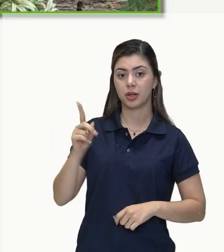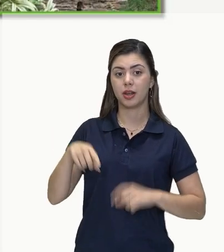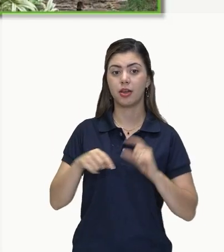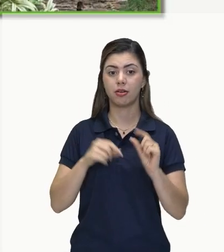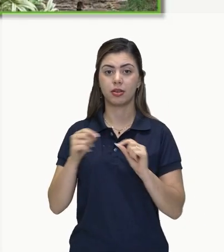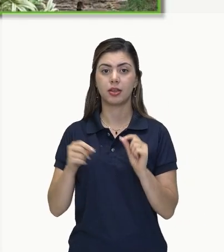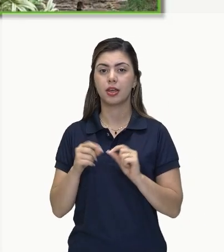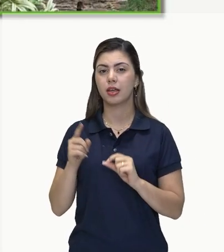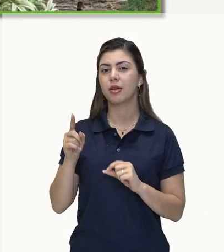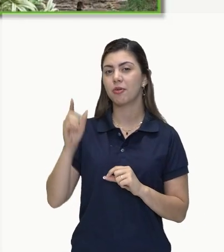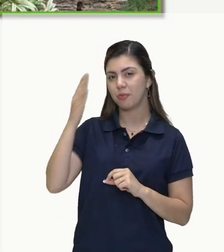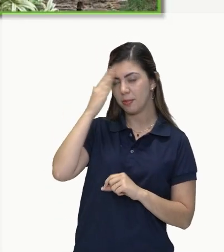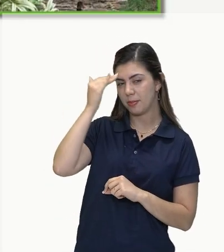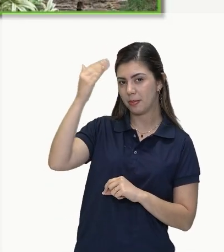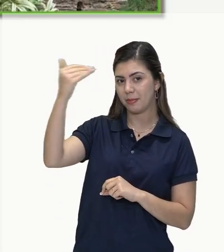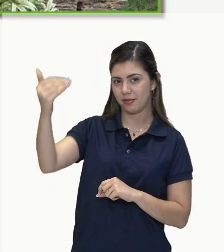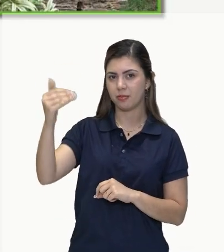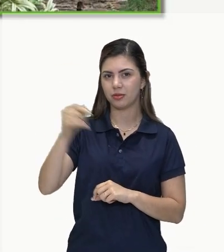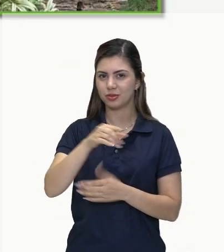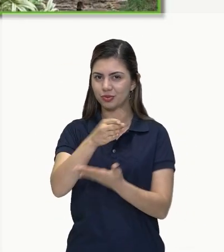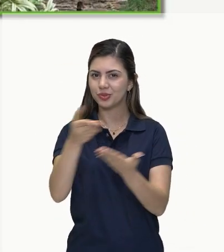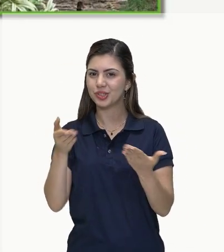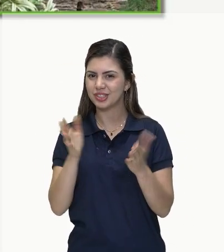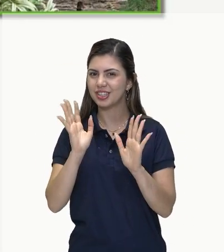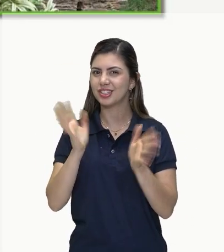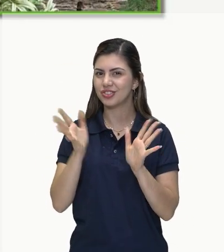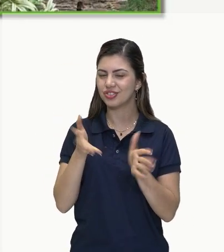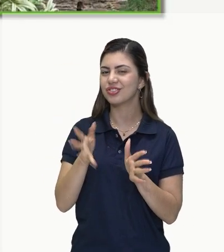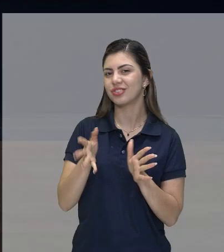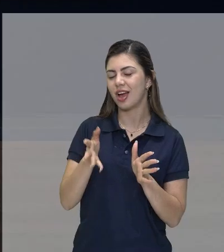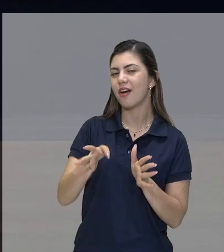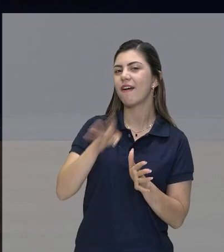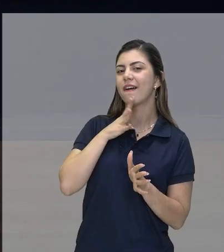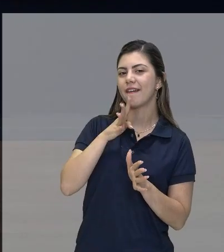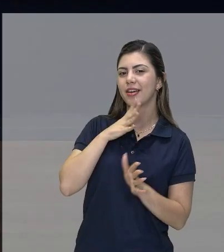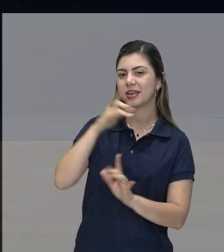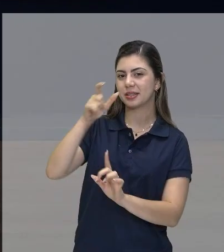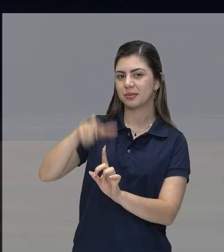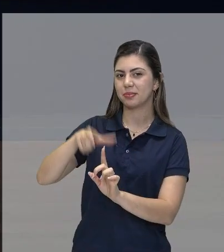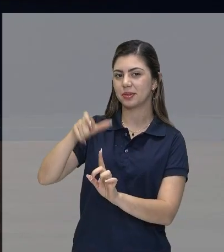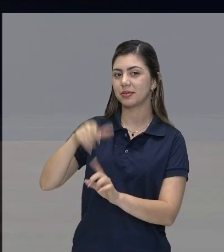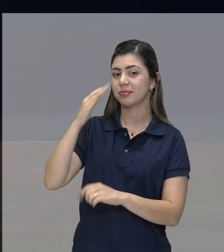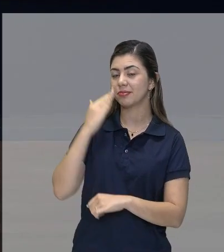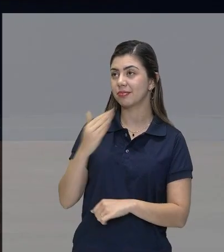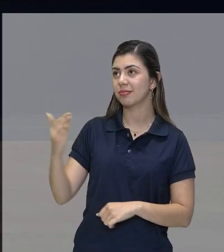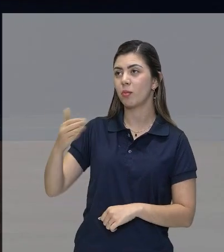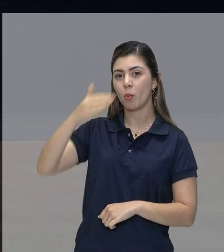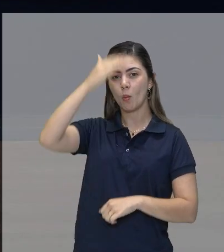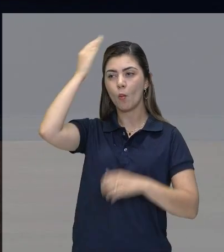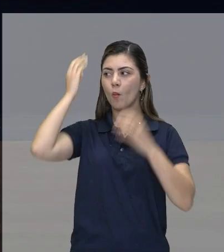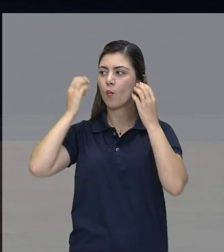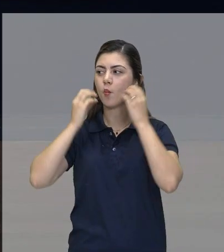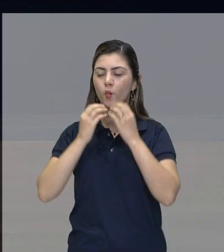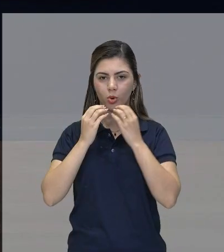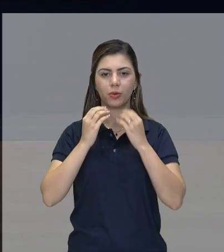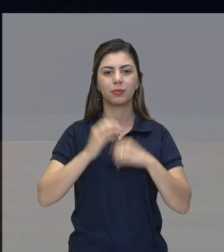bem conhecido. Eu acredito que vocês já escutaram falar de Charles Darwin, né? Então, a gente